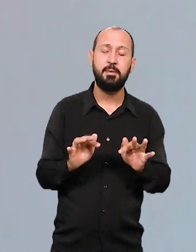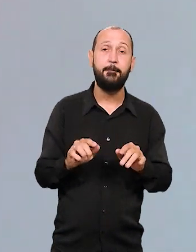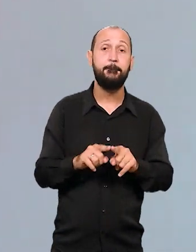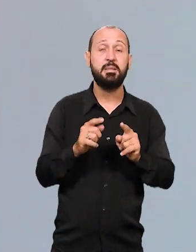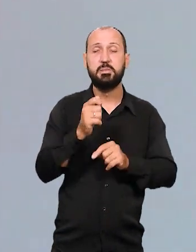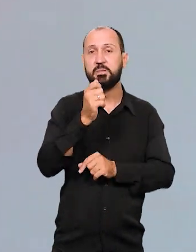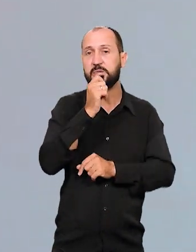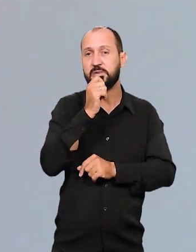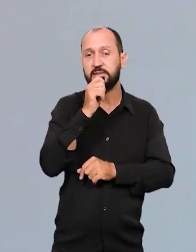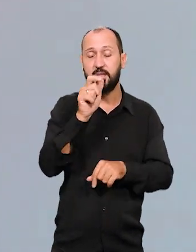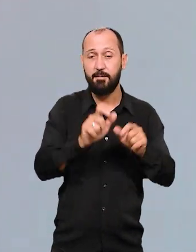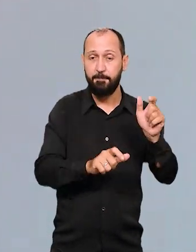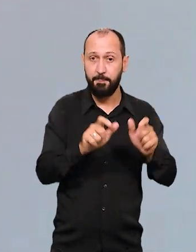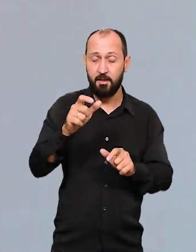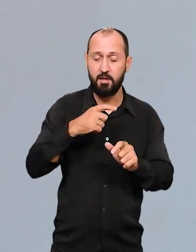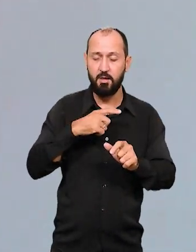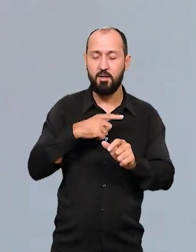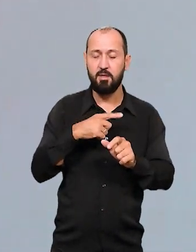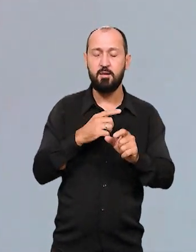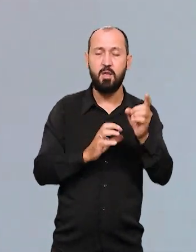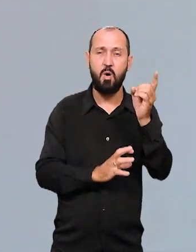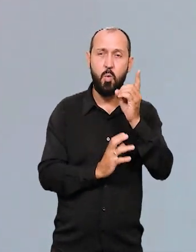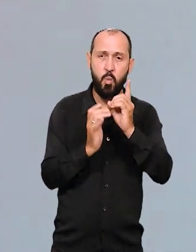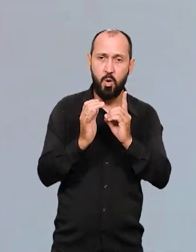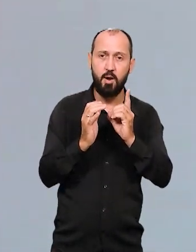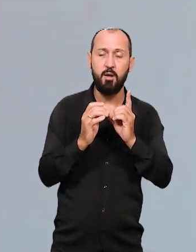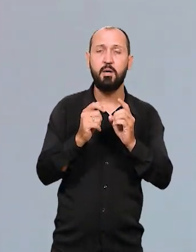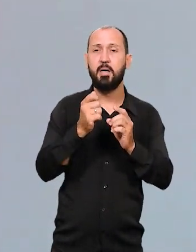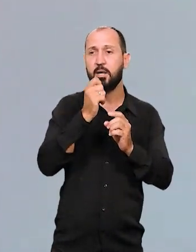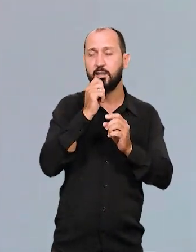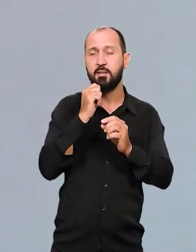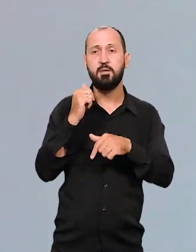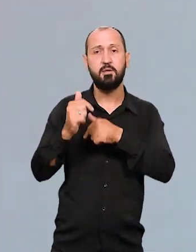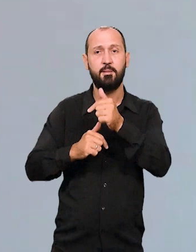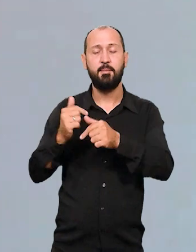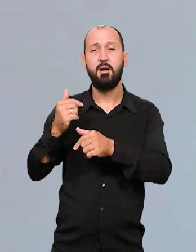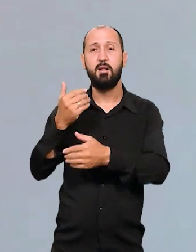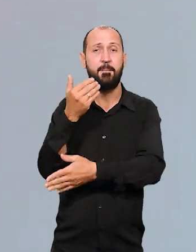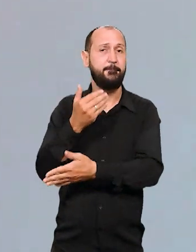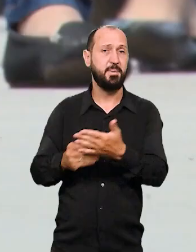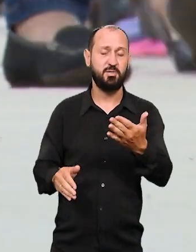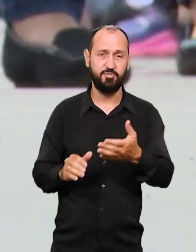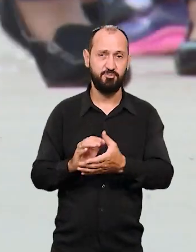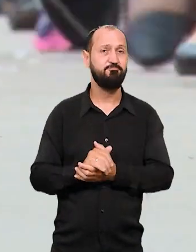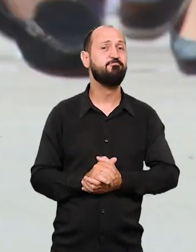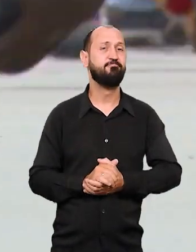né? Mas, ainda assim, as pessoas vivendo com HIV, elas continuam perdendo o seu emprego.